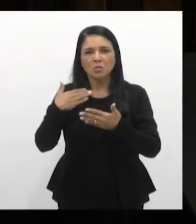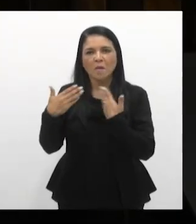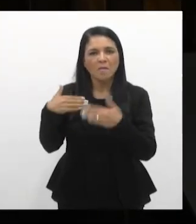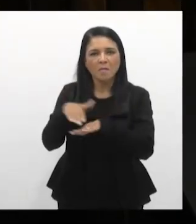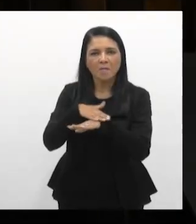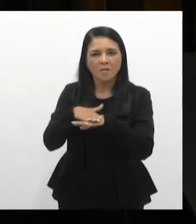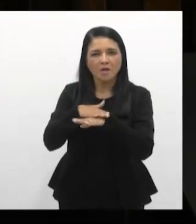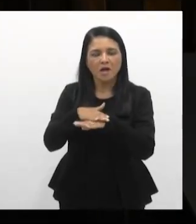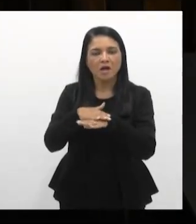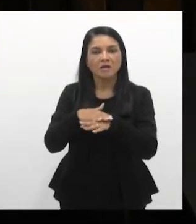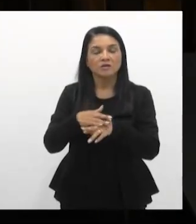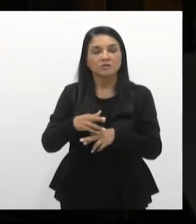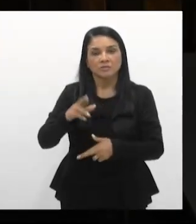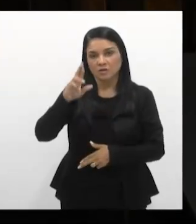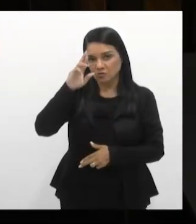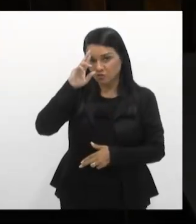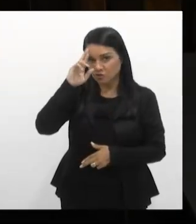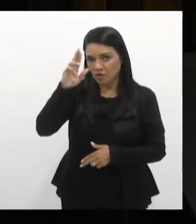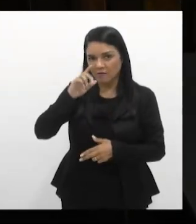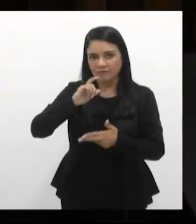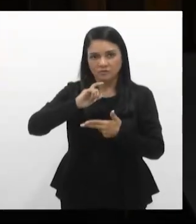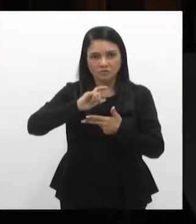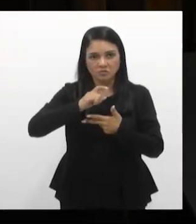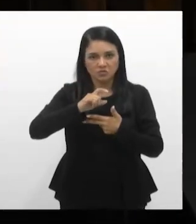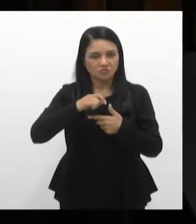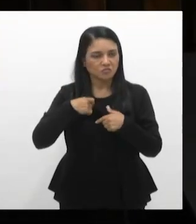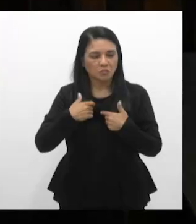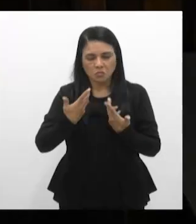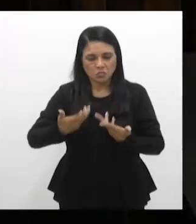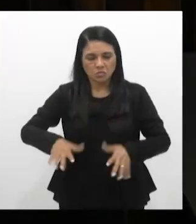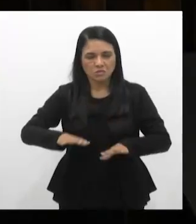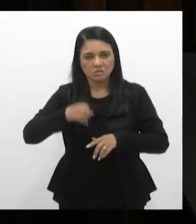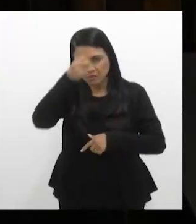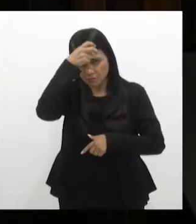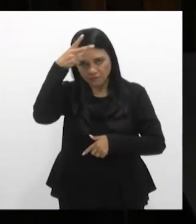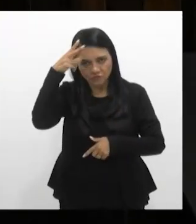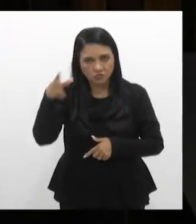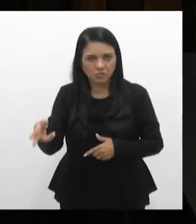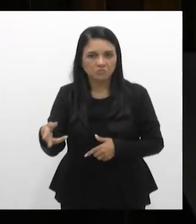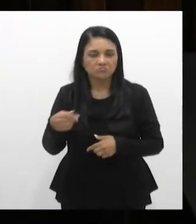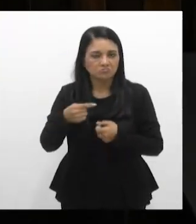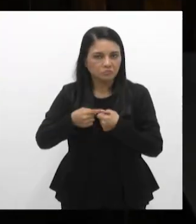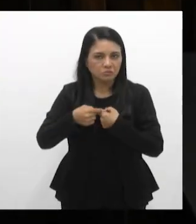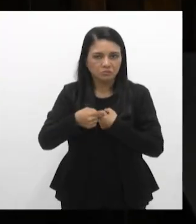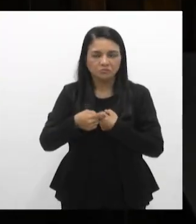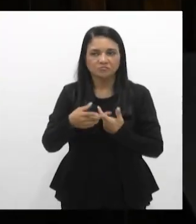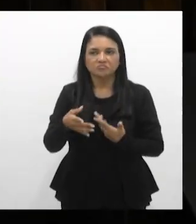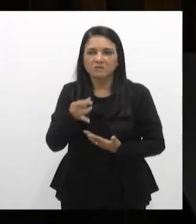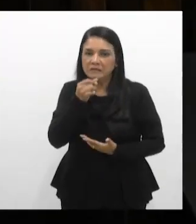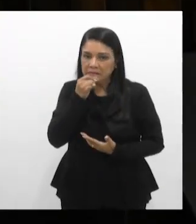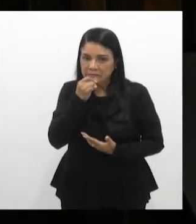e chefe de executivo daqueles municípios. É lamentável